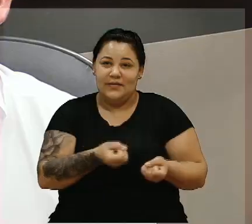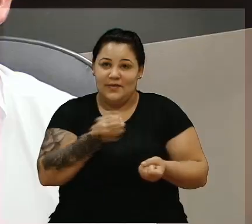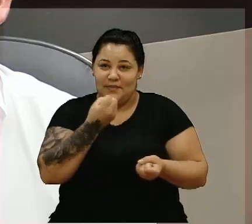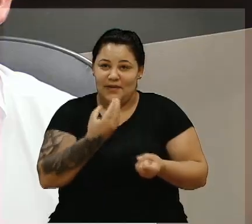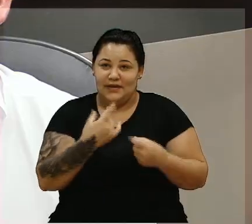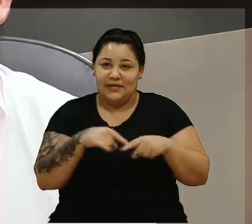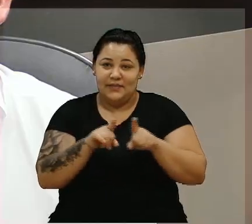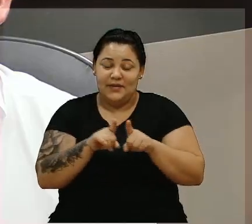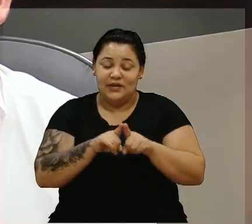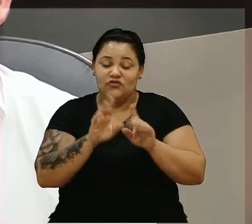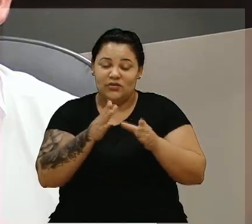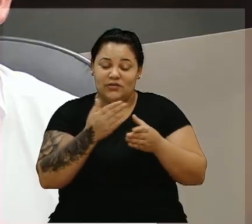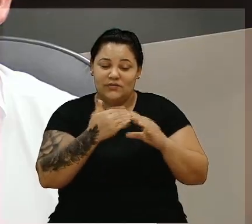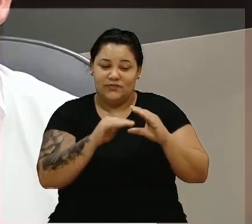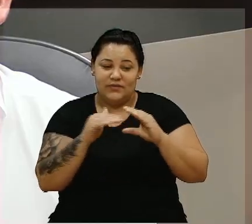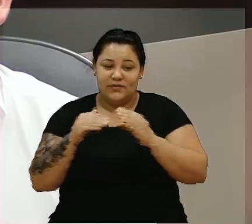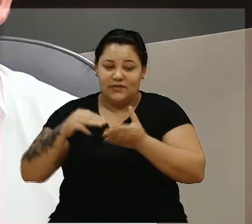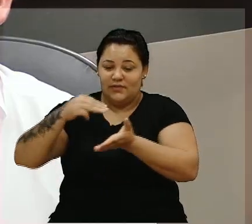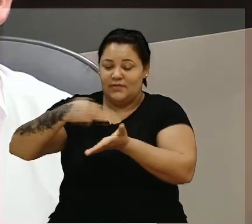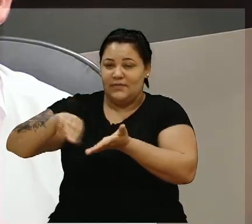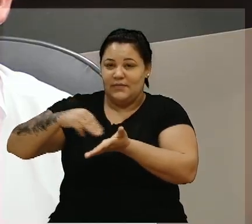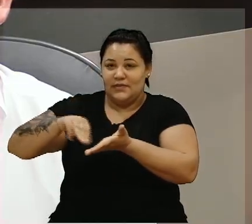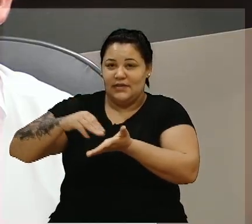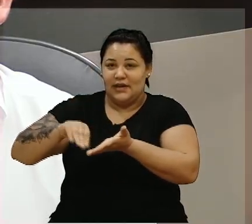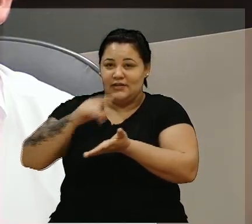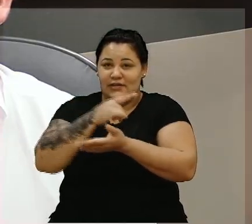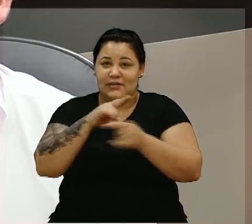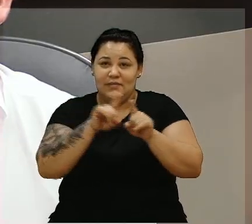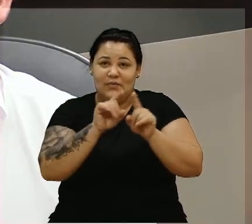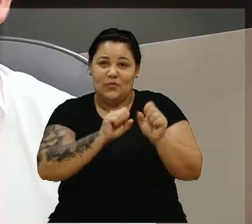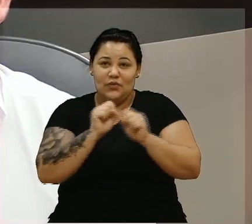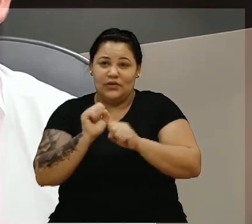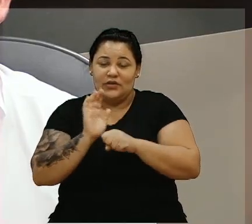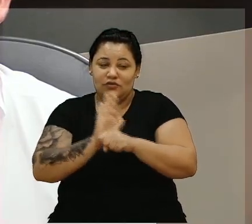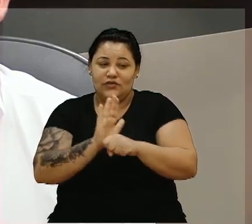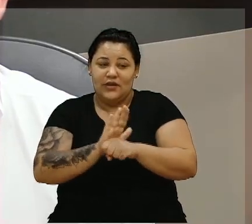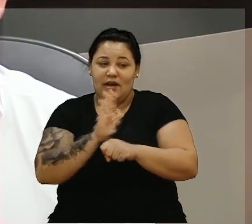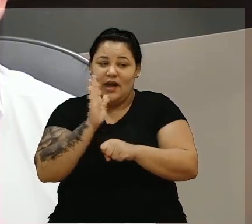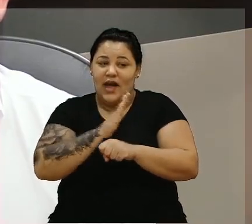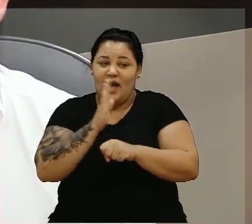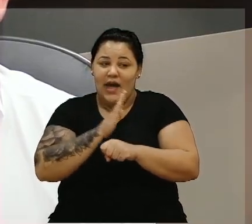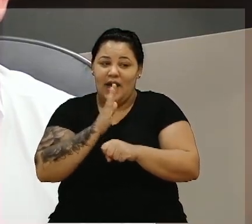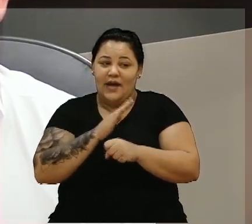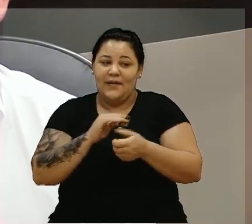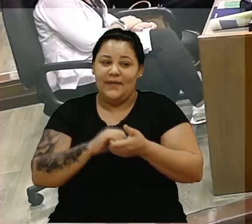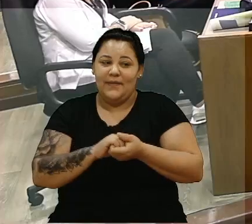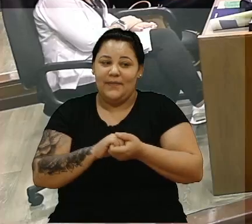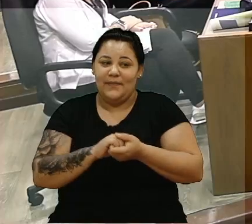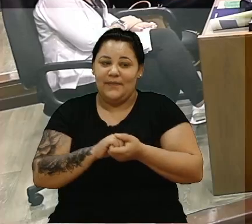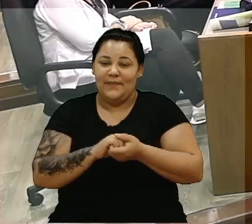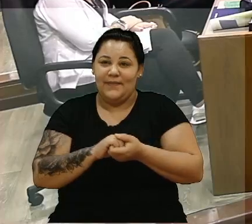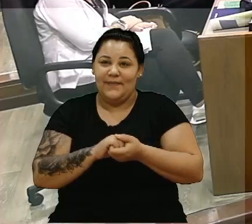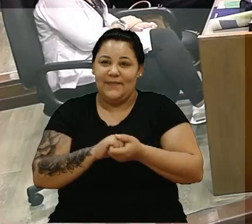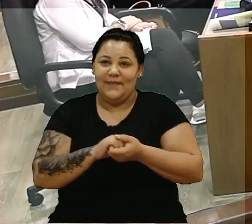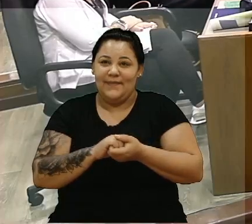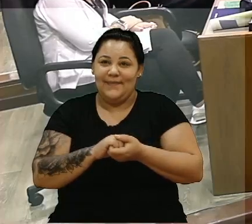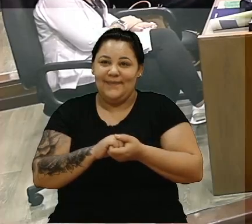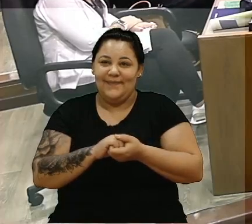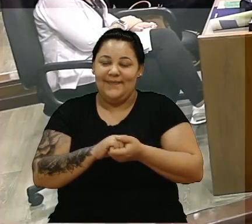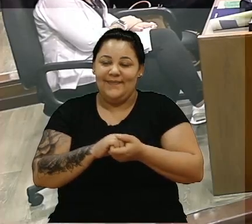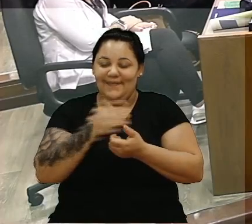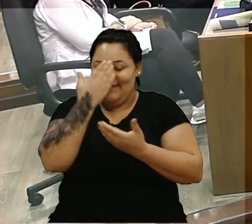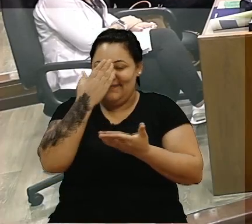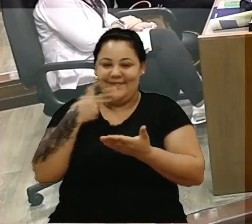também eu já mandei uma mensagem para ele também para poder estar auxiliando vocês o quanto antes aí, contem com nós. Seria isso. Obrigado, vereador